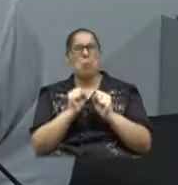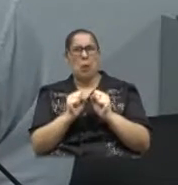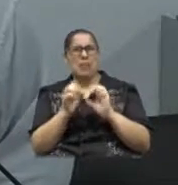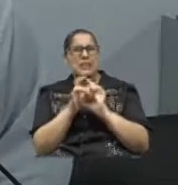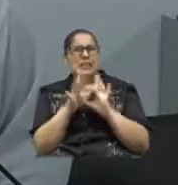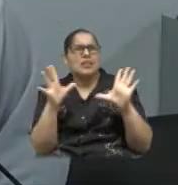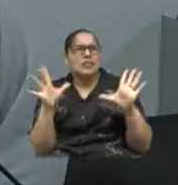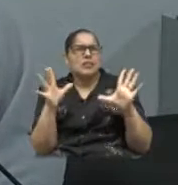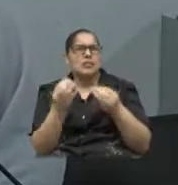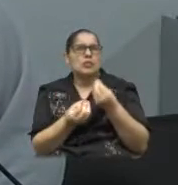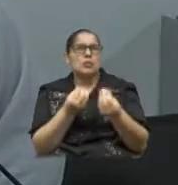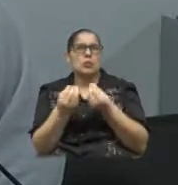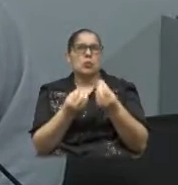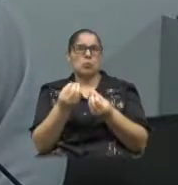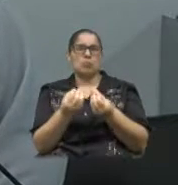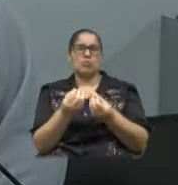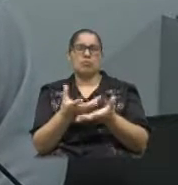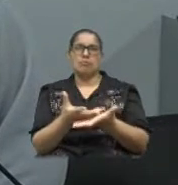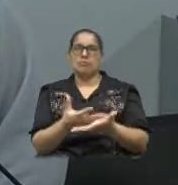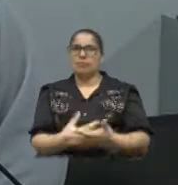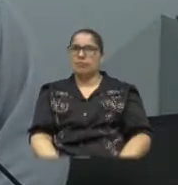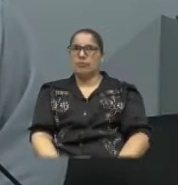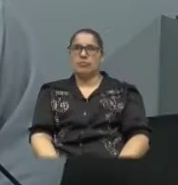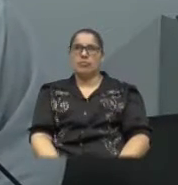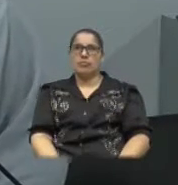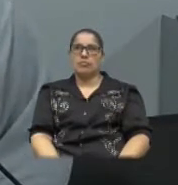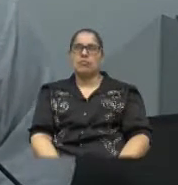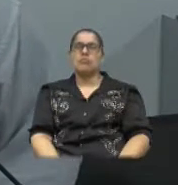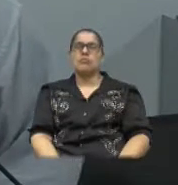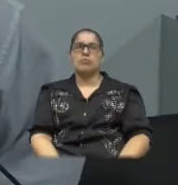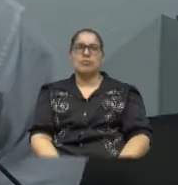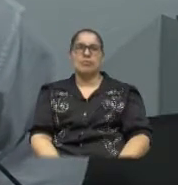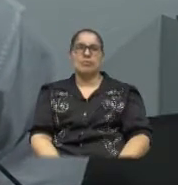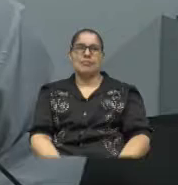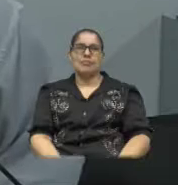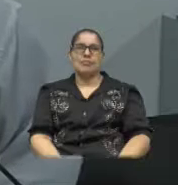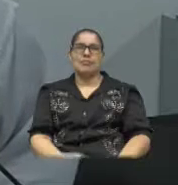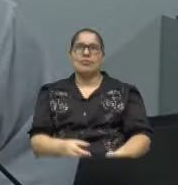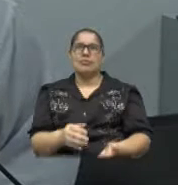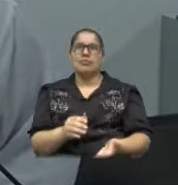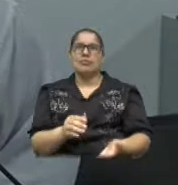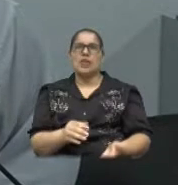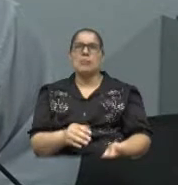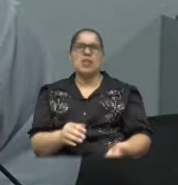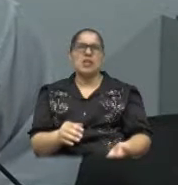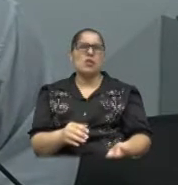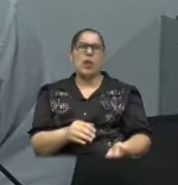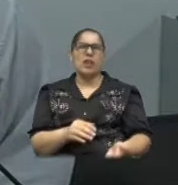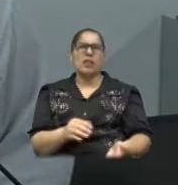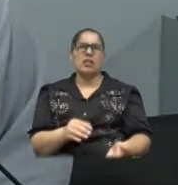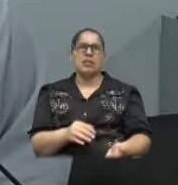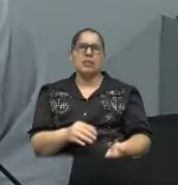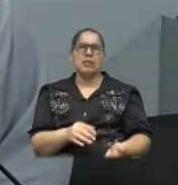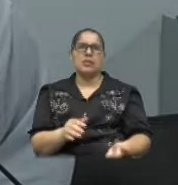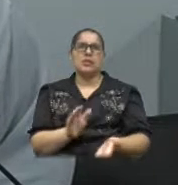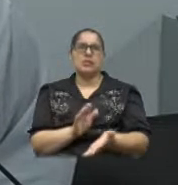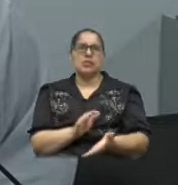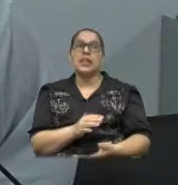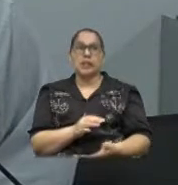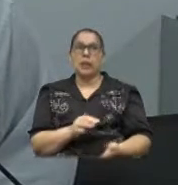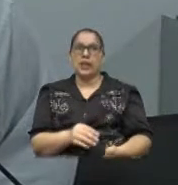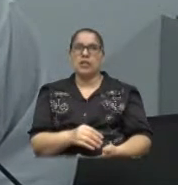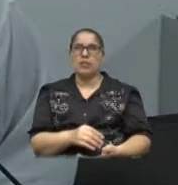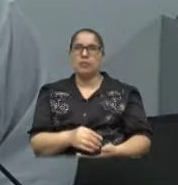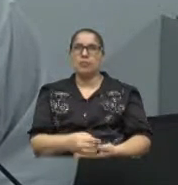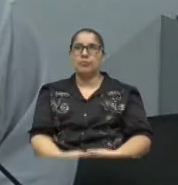Até quando a gente vai ficar tolerando? Parabéns para os vereadores que falaram aqui. Parabéns, porque isso aqui não é de se